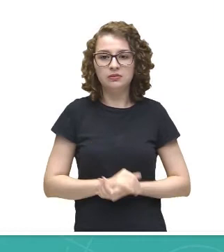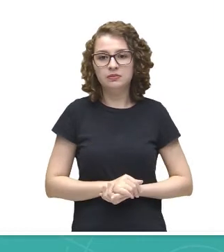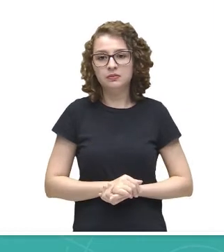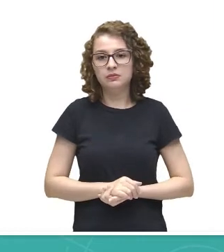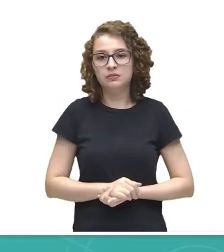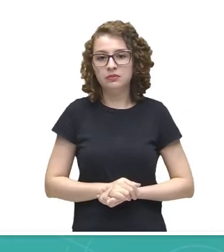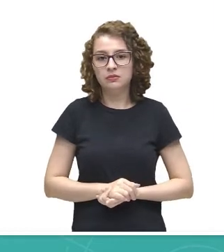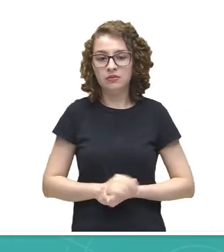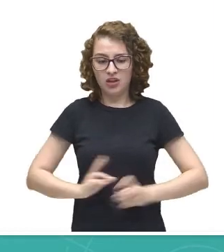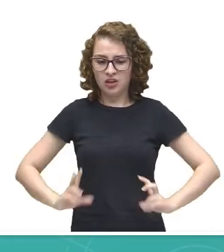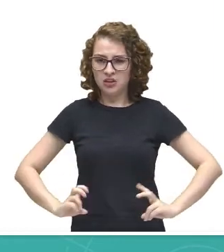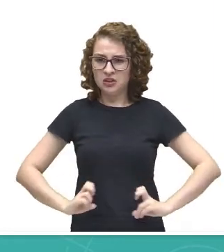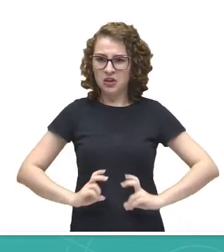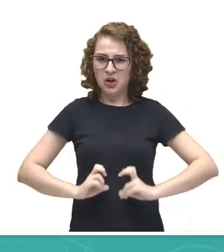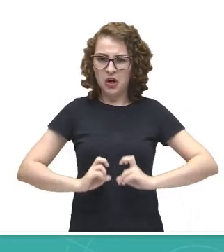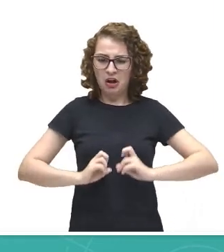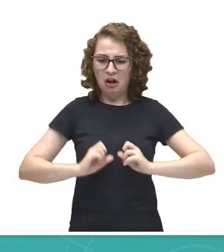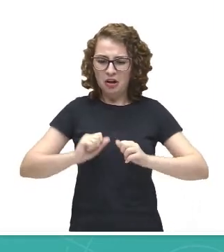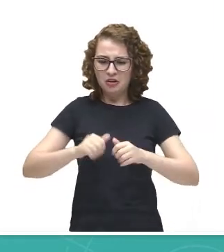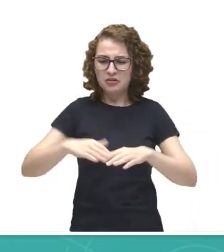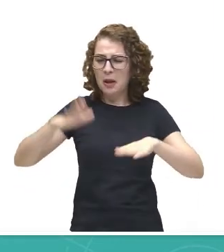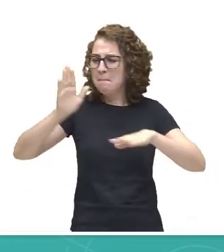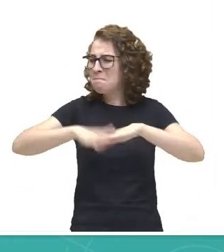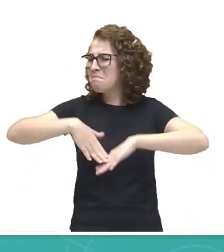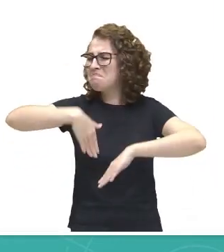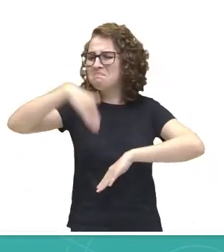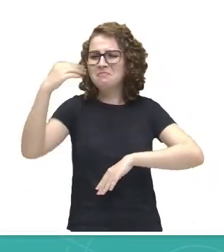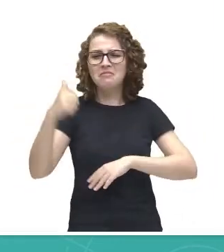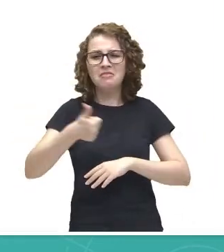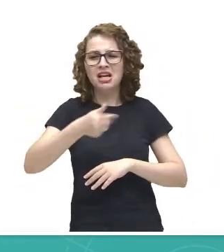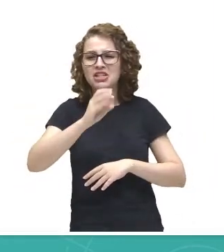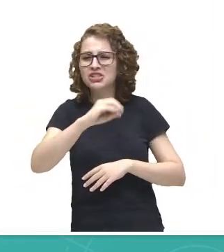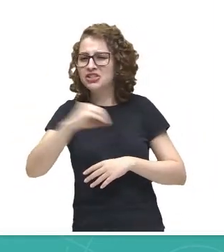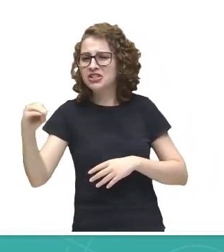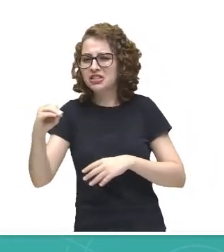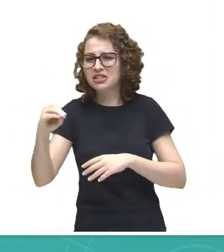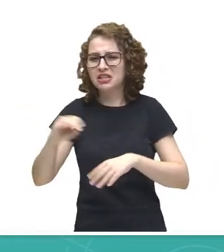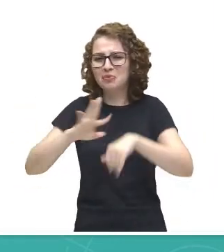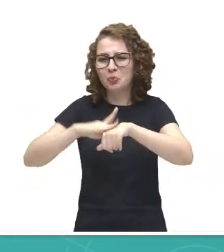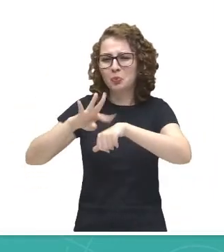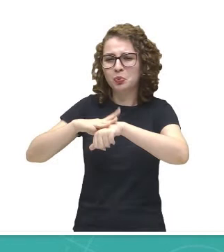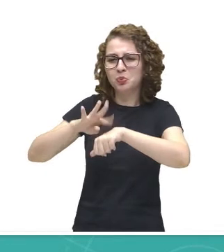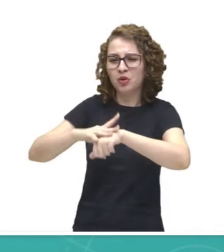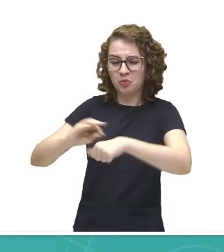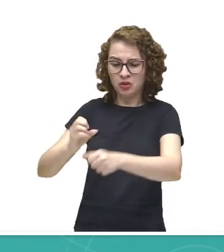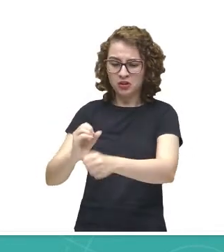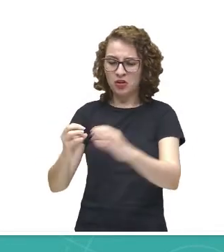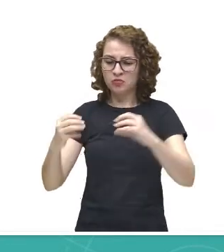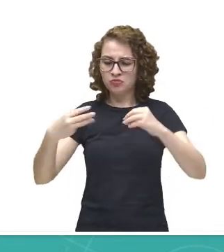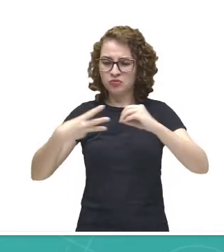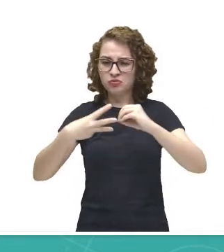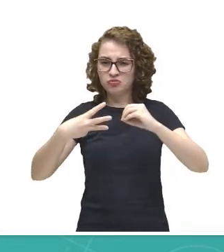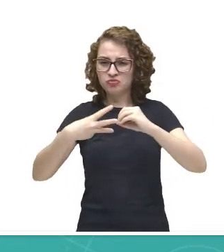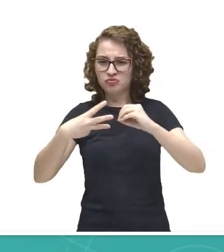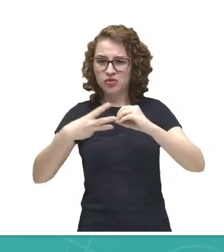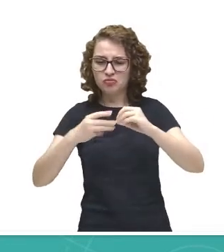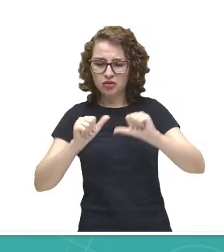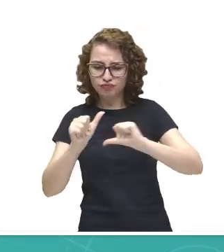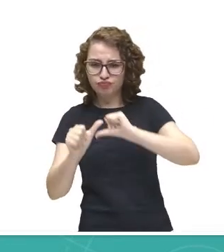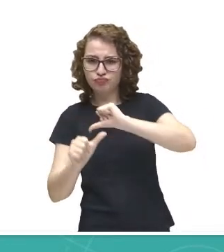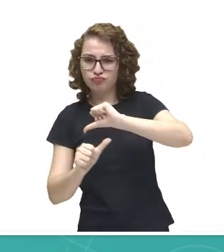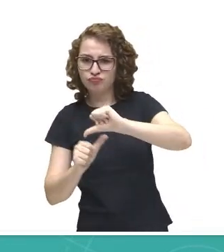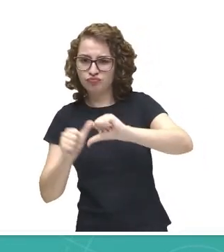nome dado para mais de 100 doenças, né, que são células que estão no nosso corpo ali que podem se transformar e